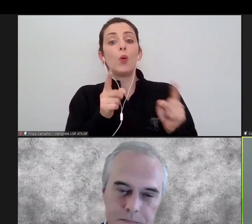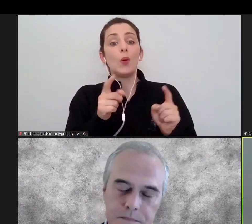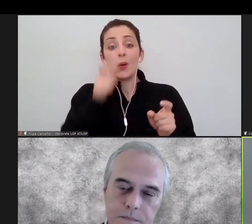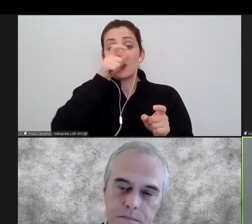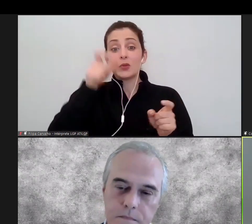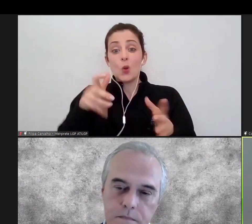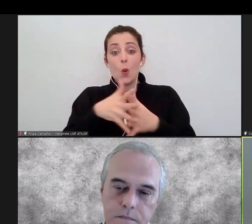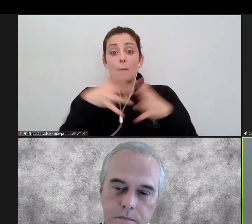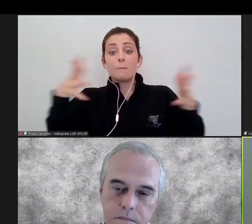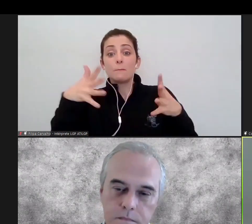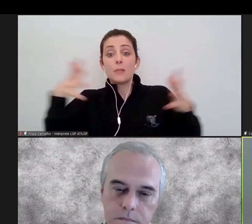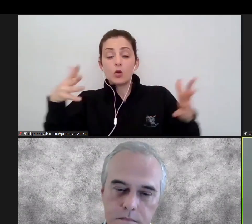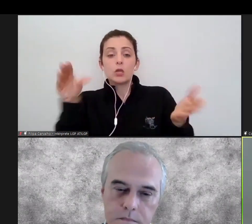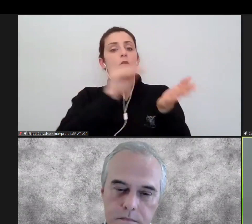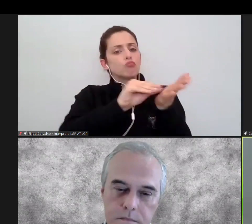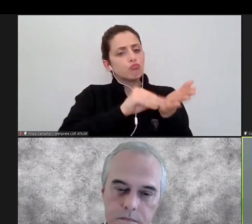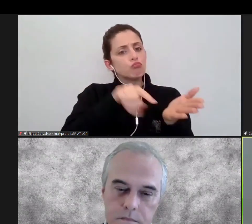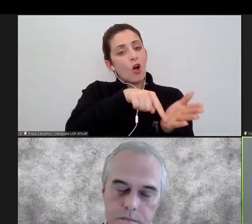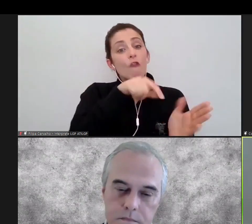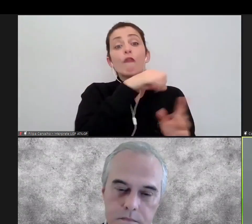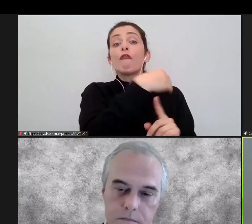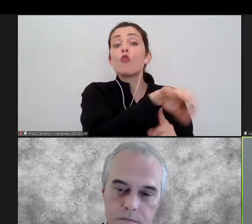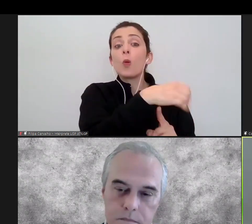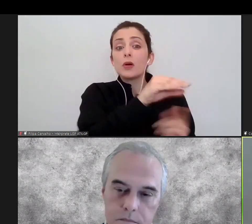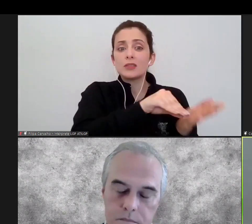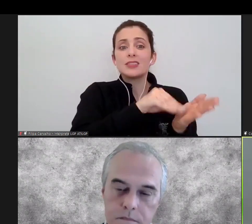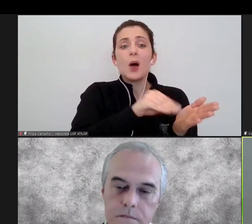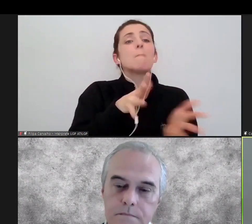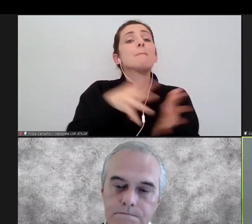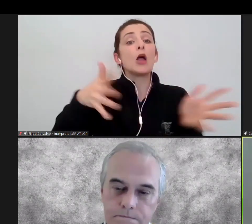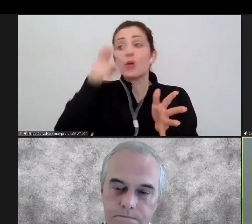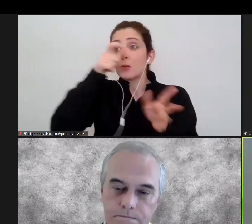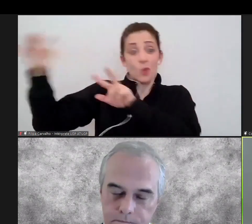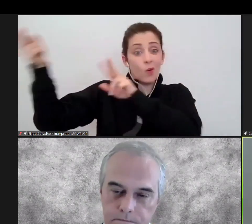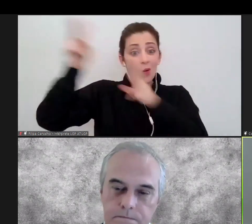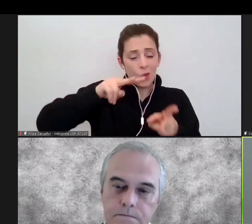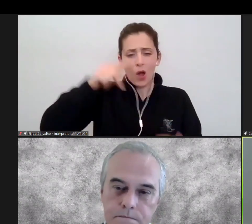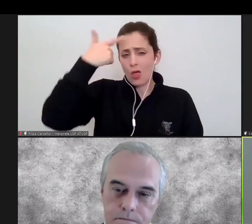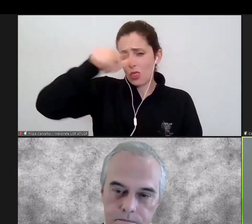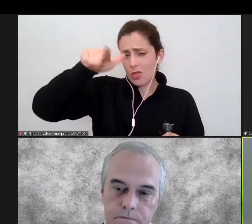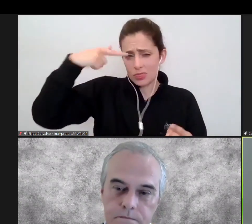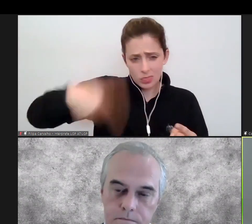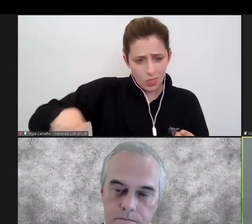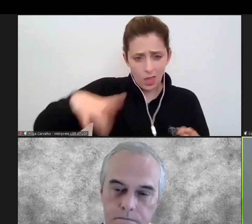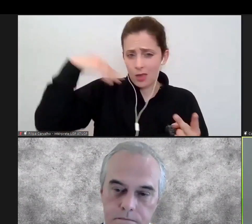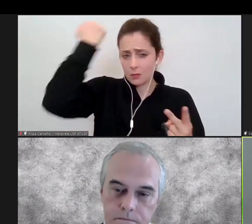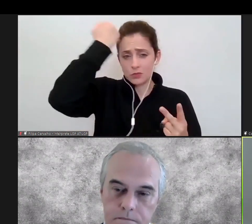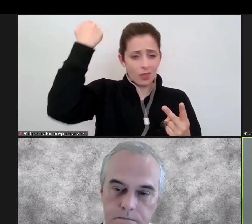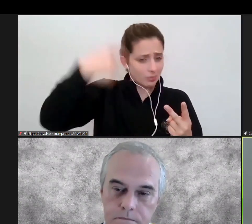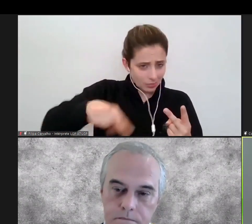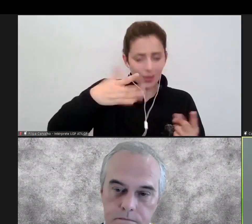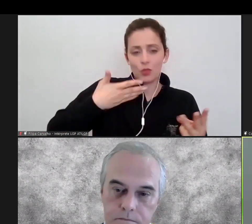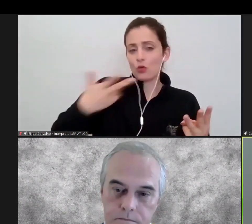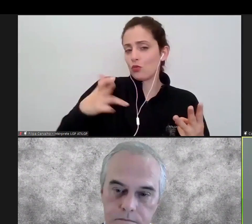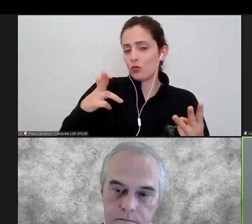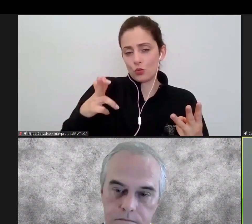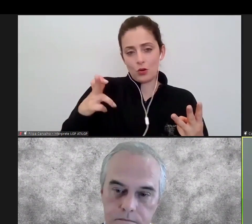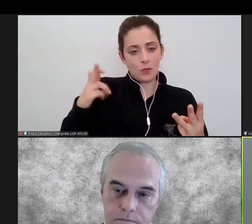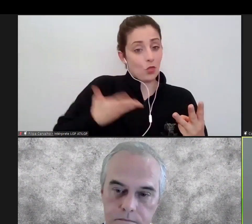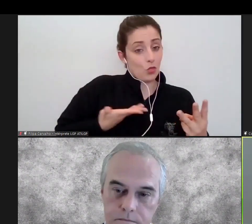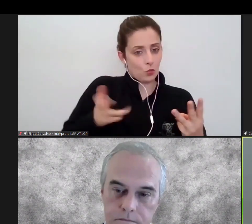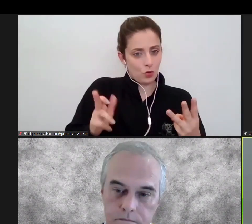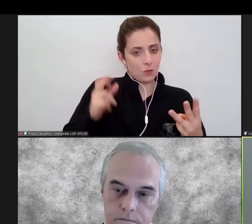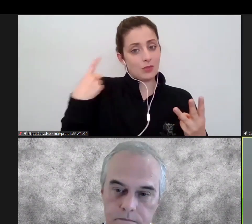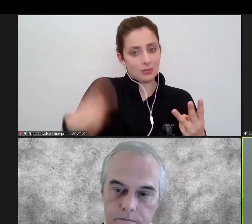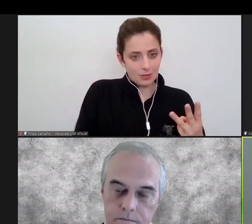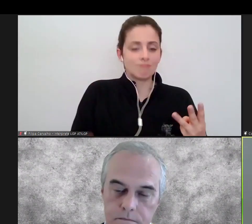inscrevem nestas formações têm licenciaturas, mestrados, doutoramentos. E, portanto, batemos novamente na questão